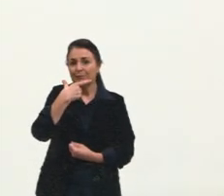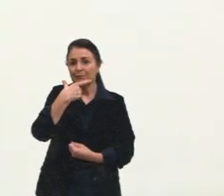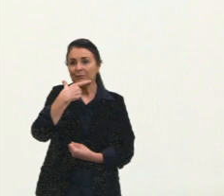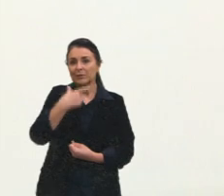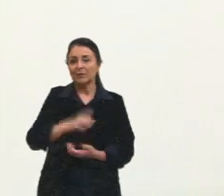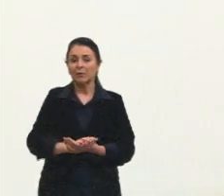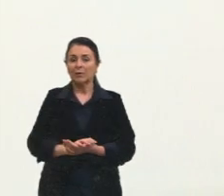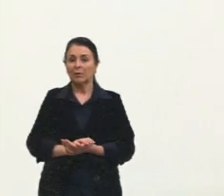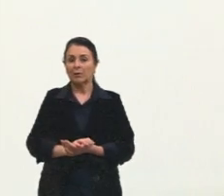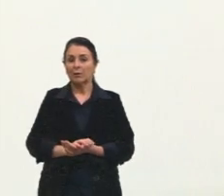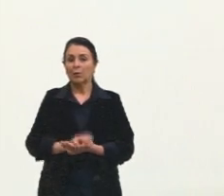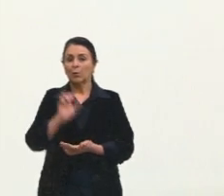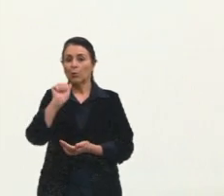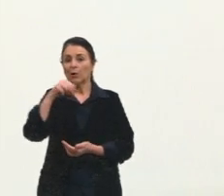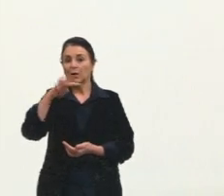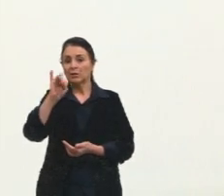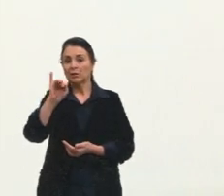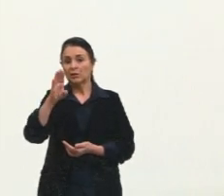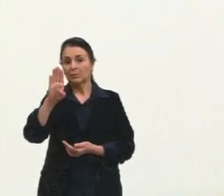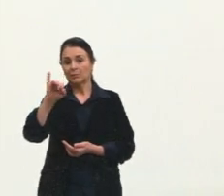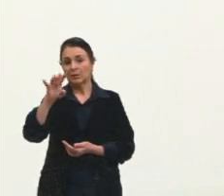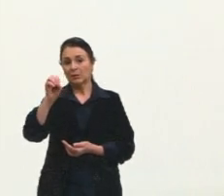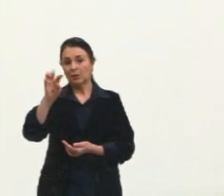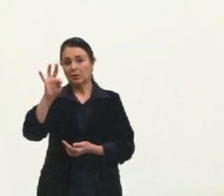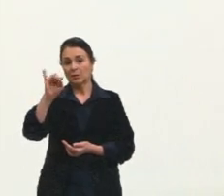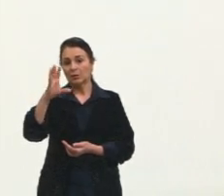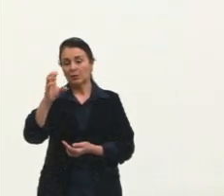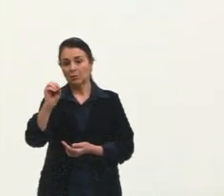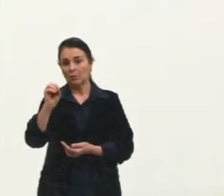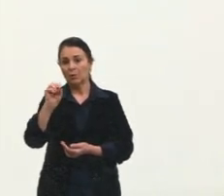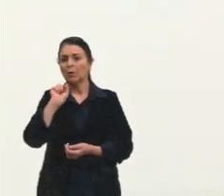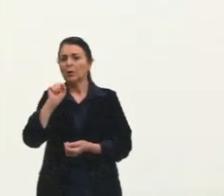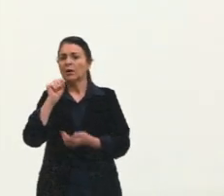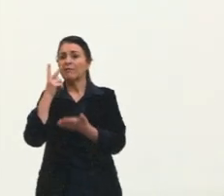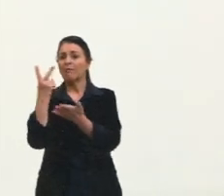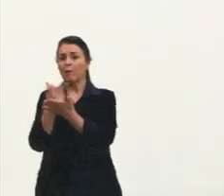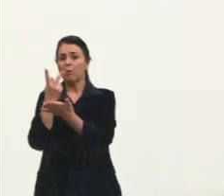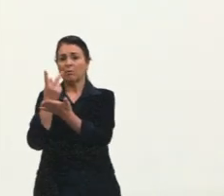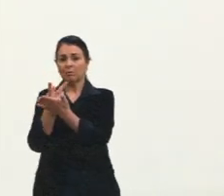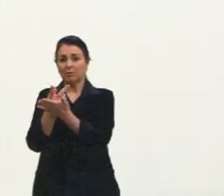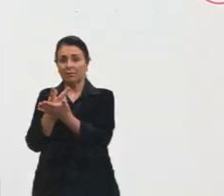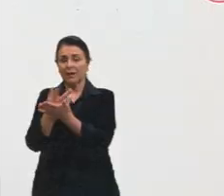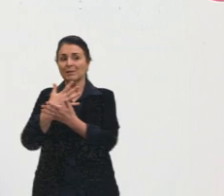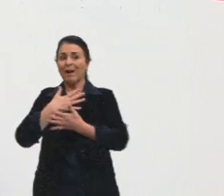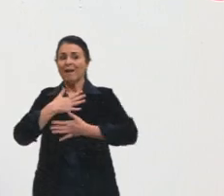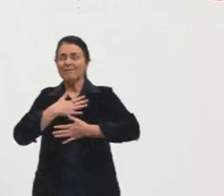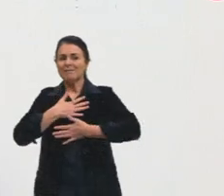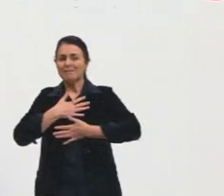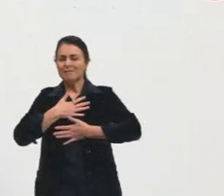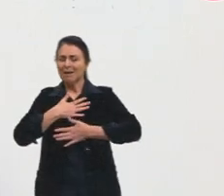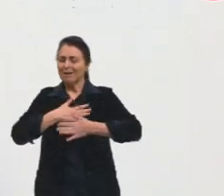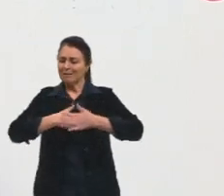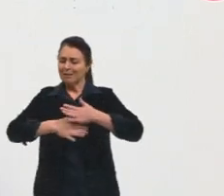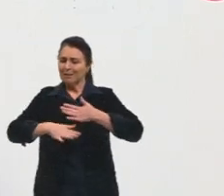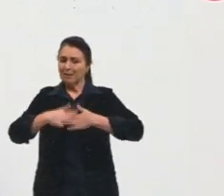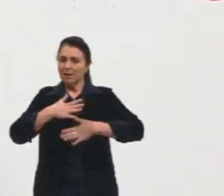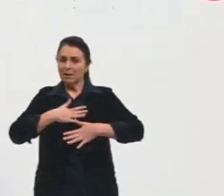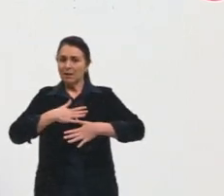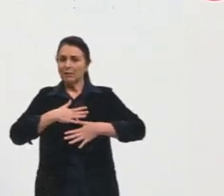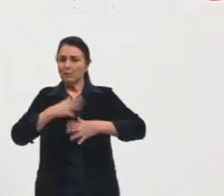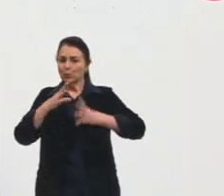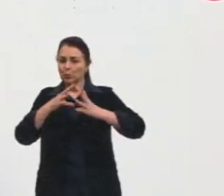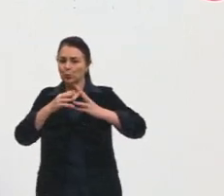um antibiótico que que vai acontecer e as mais sensíveis vão morrendo